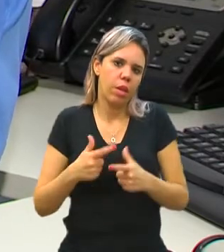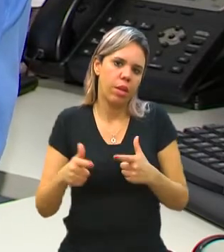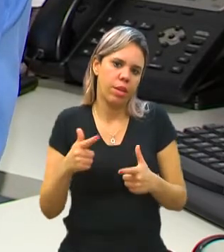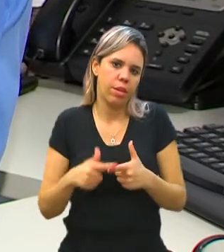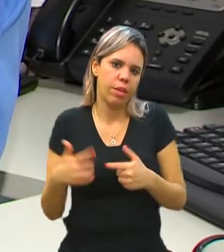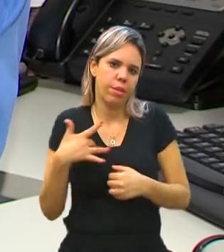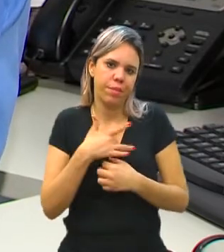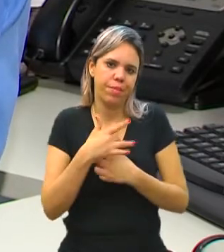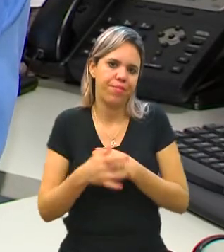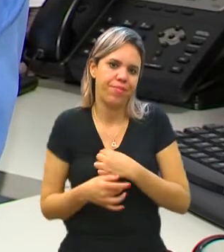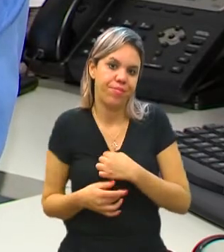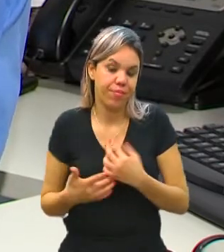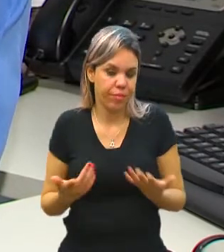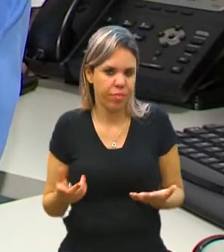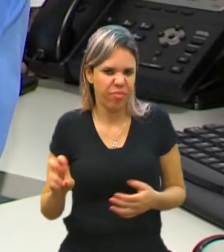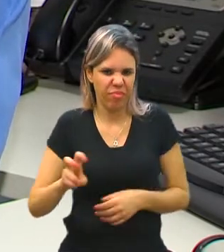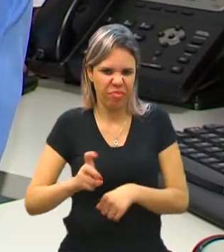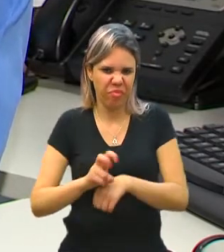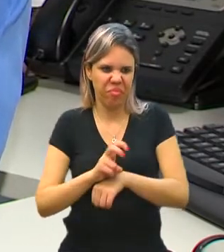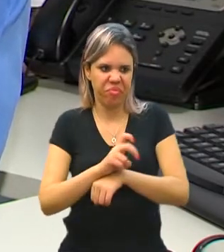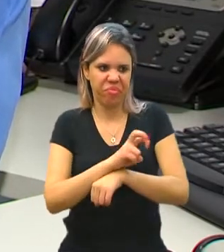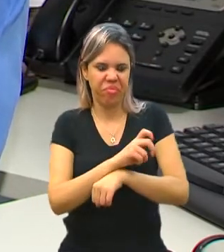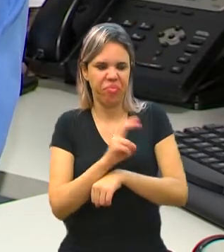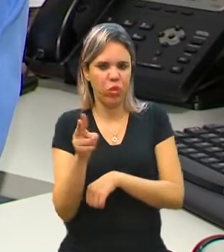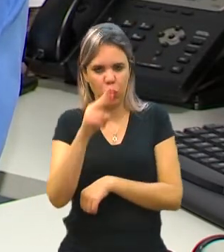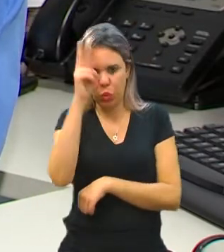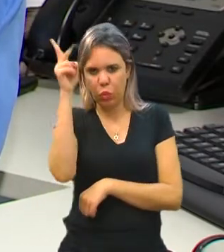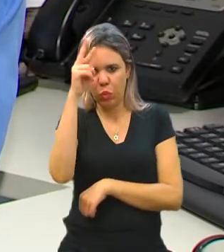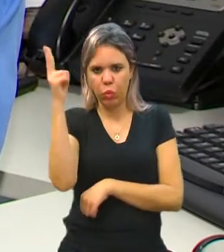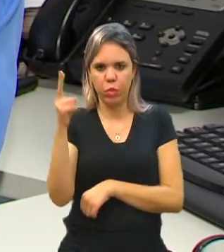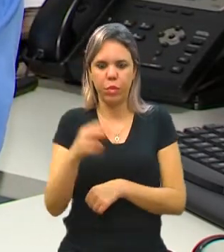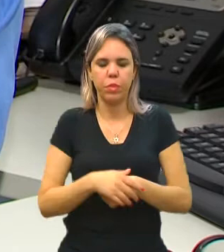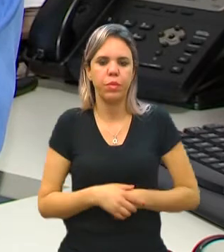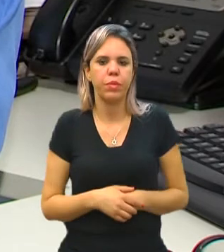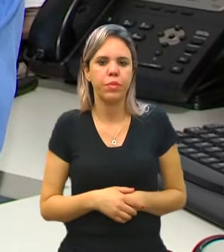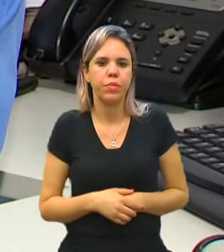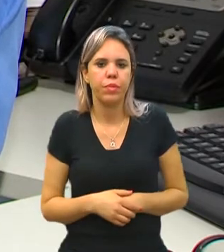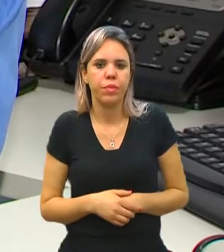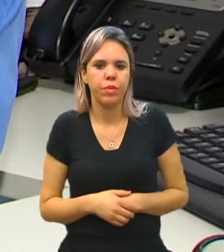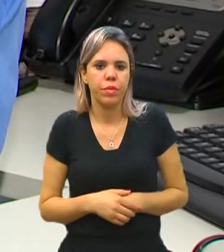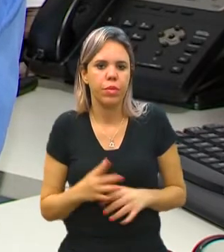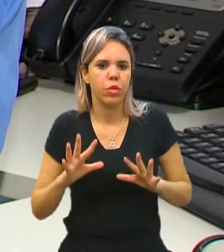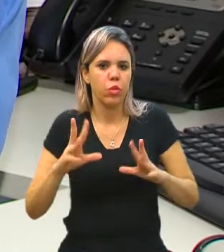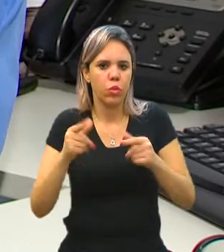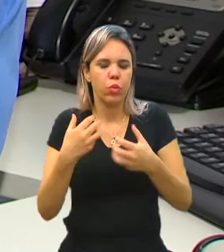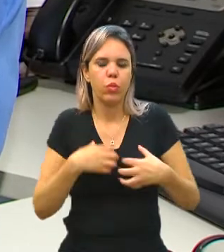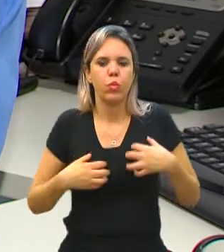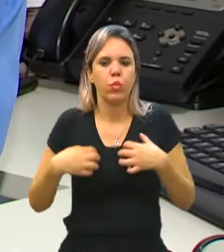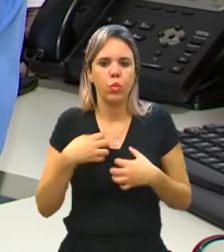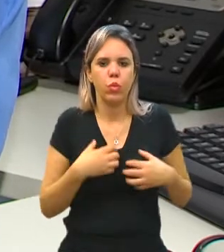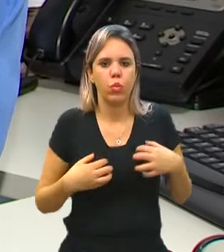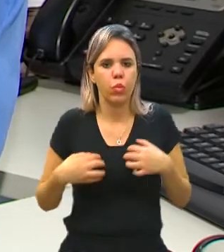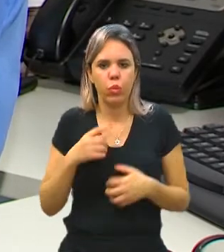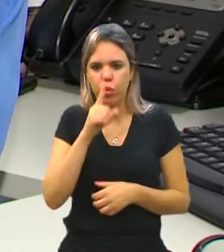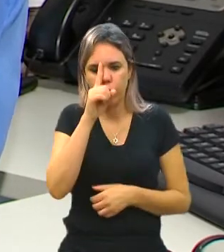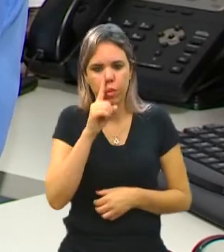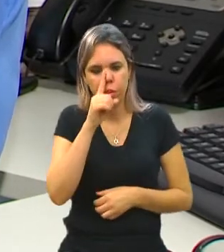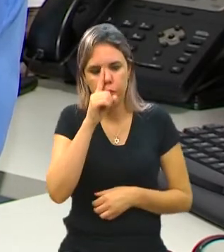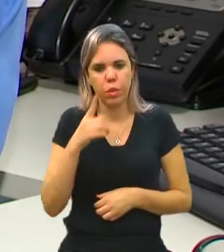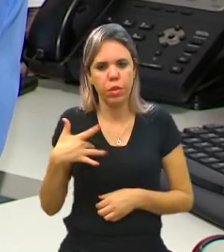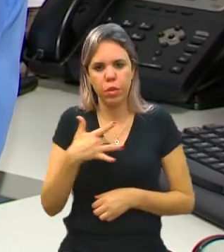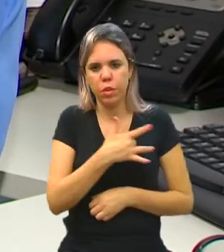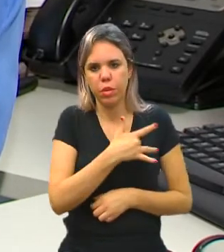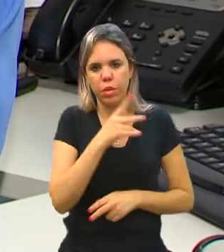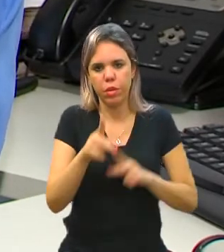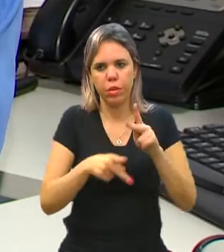causar problemas de saúde escorpiões e baratas enfim isso tudo incomoda e coloca em risco